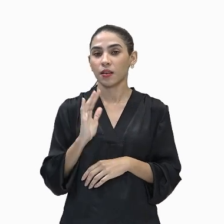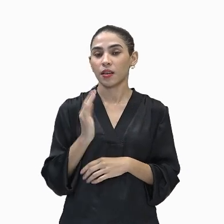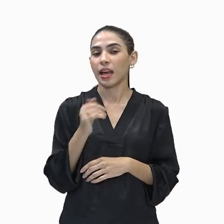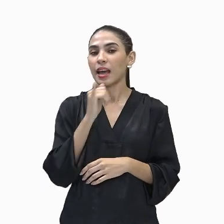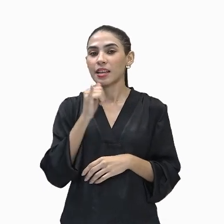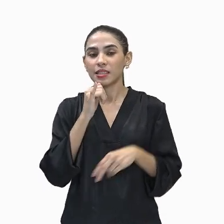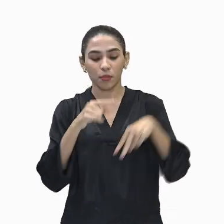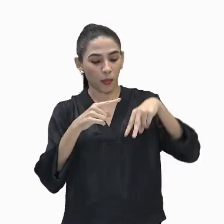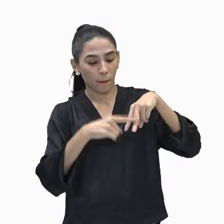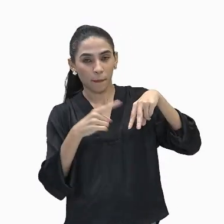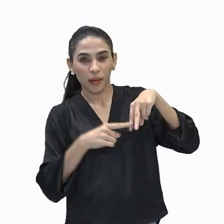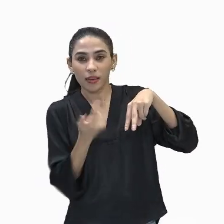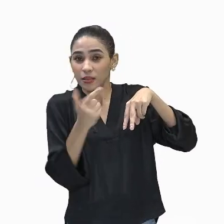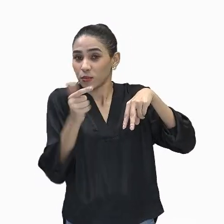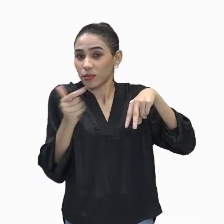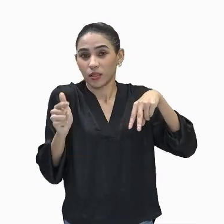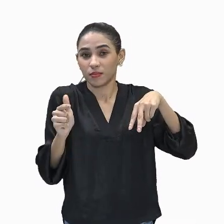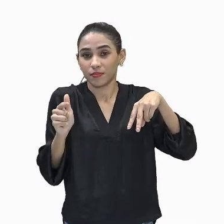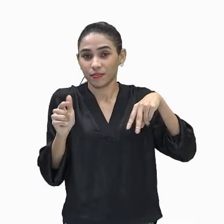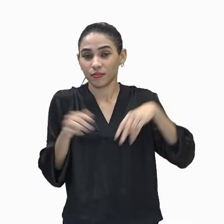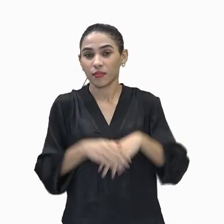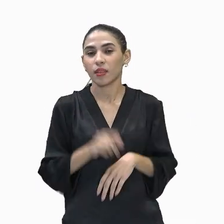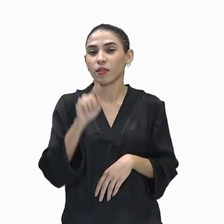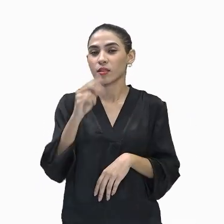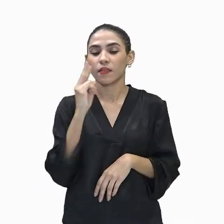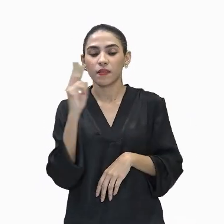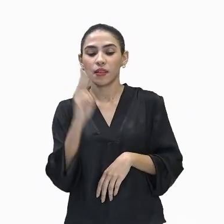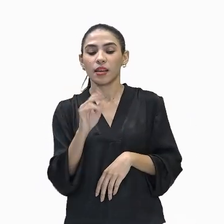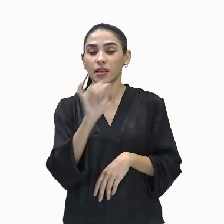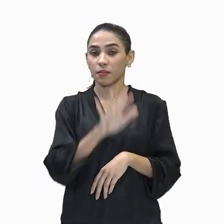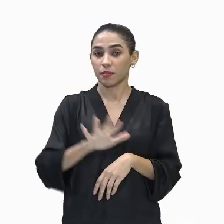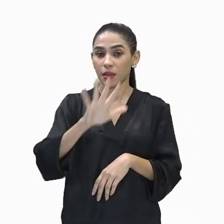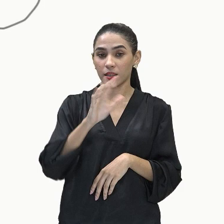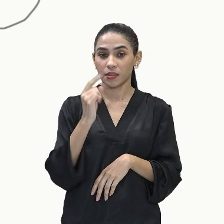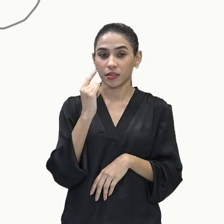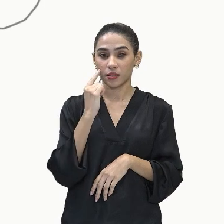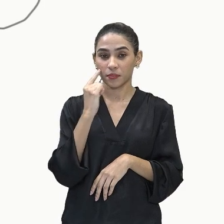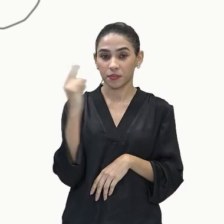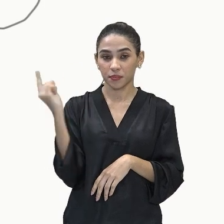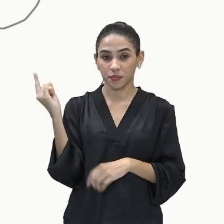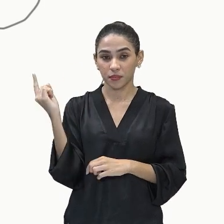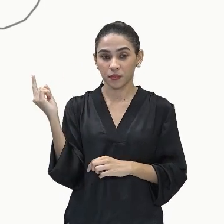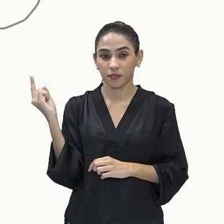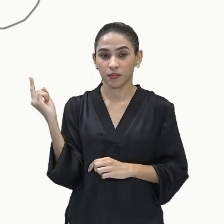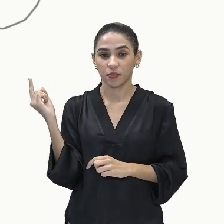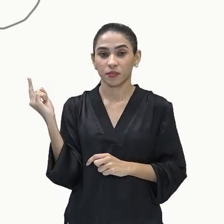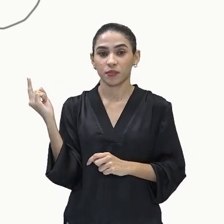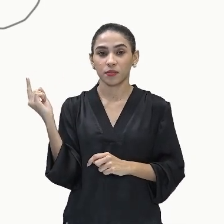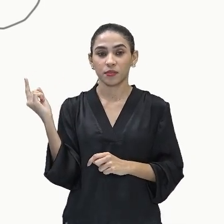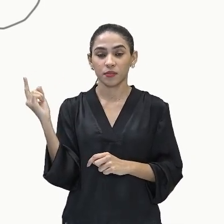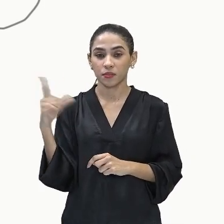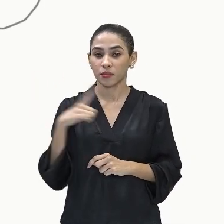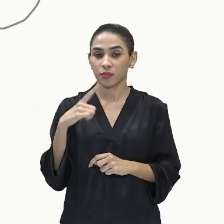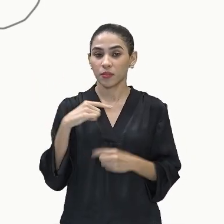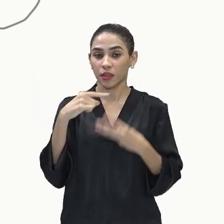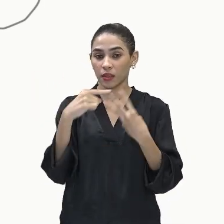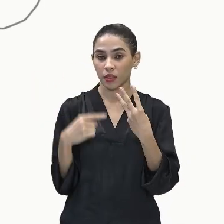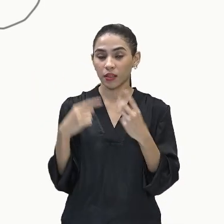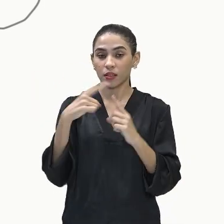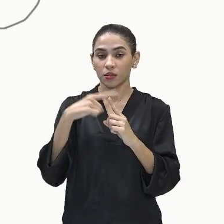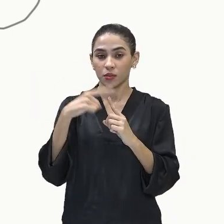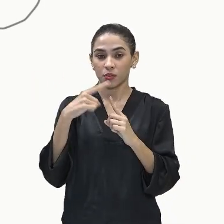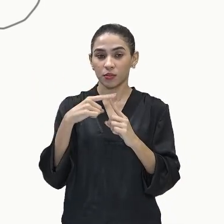pés, é isso que a palavra quer dizer, né? Você observa nessa imagem, nesse esqueminha, né, que nós temos aí os 3